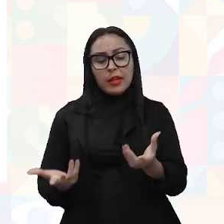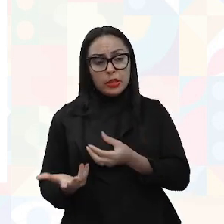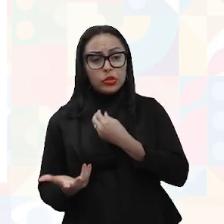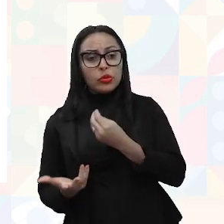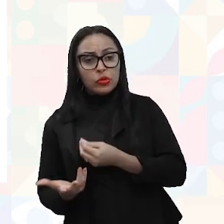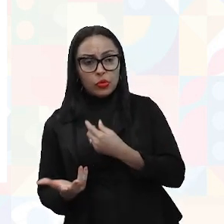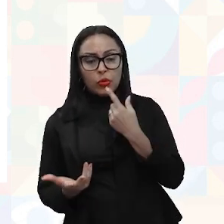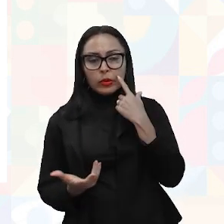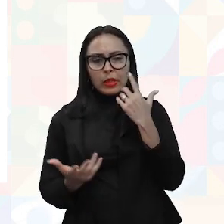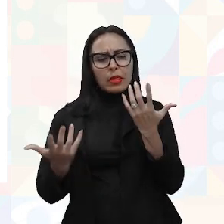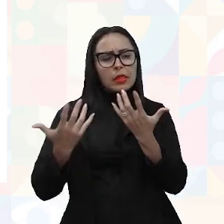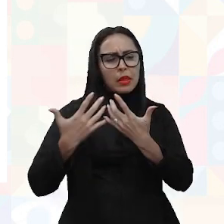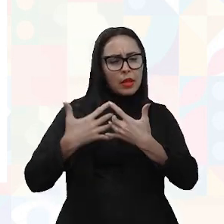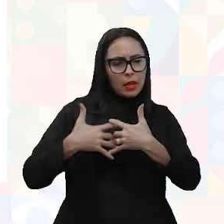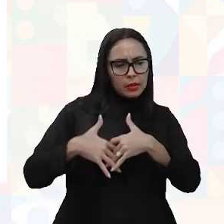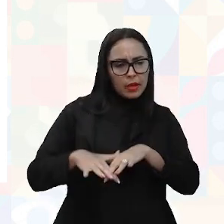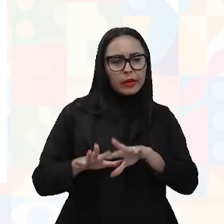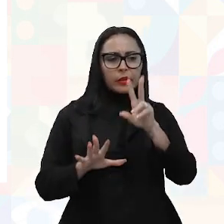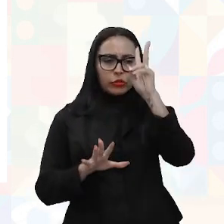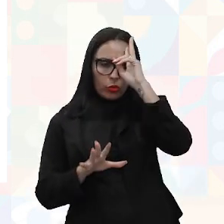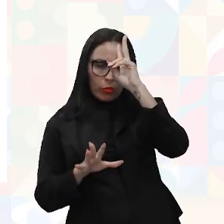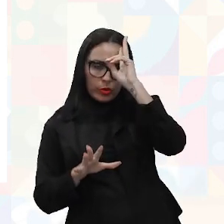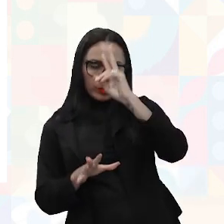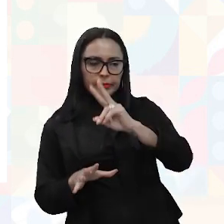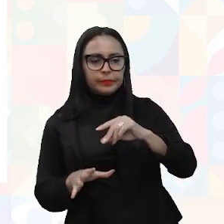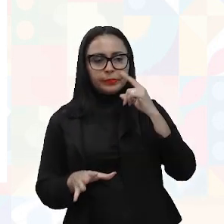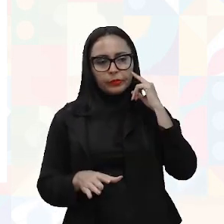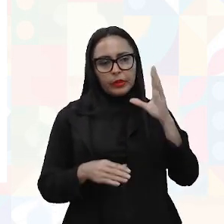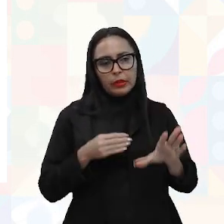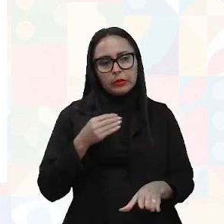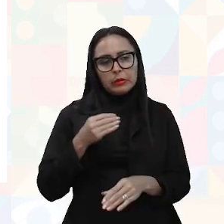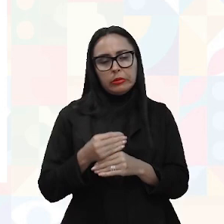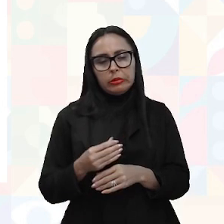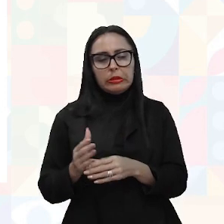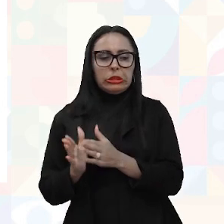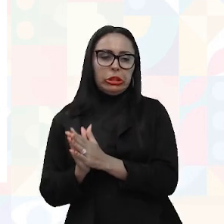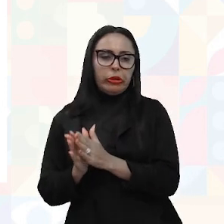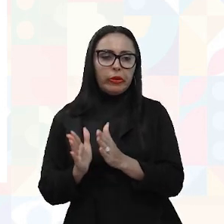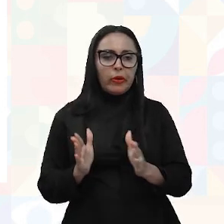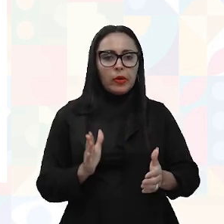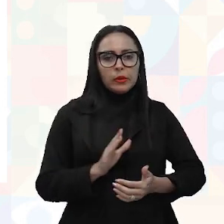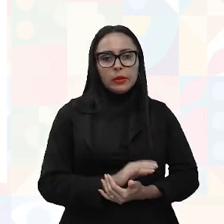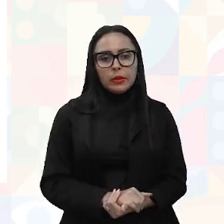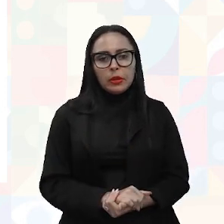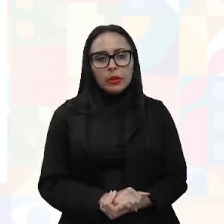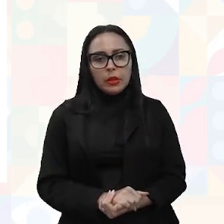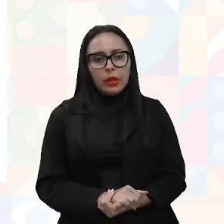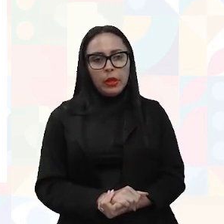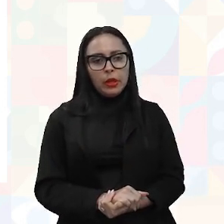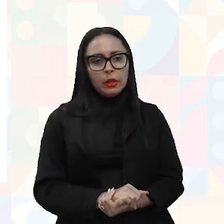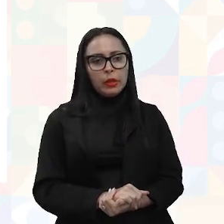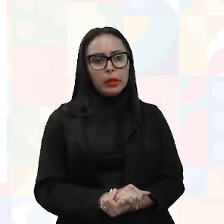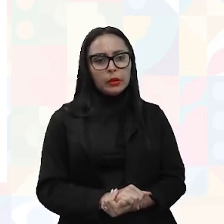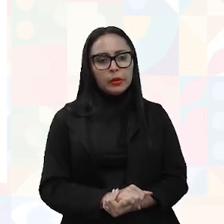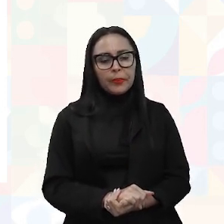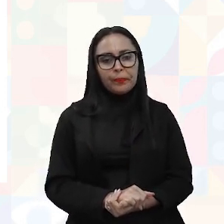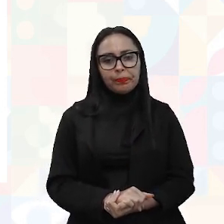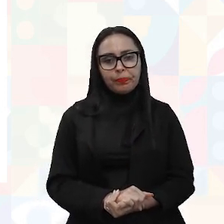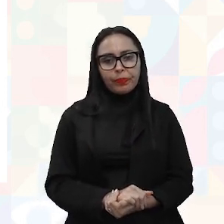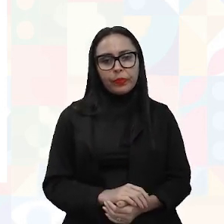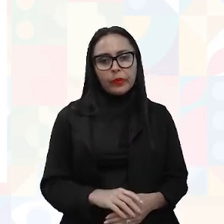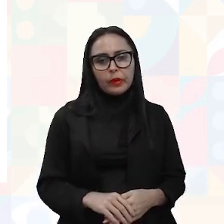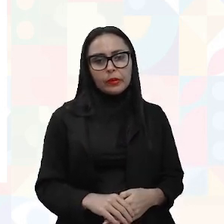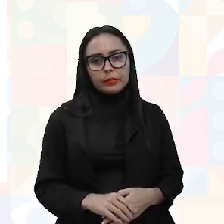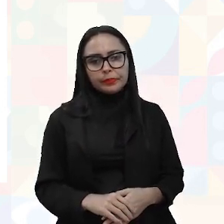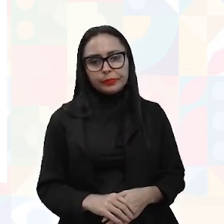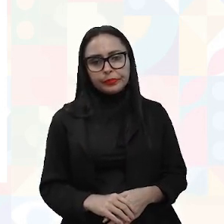super entrelaçado. Tem uma história extremamente complexa, tem uma linha do tempo bem complexa. Aí, voltando para o que ela fala,